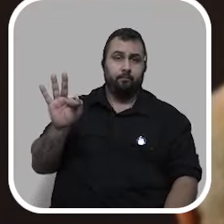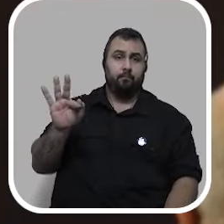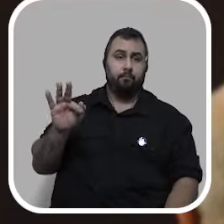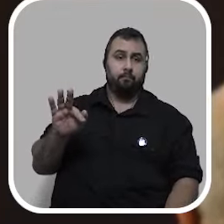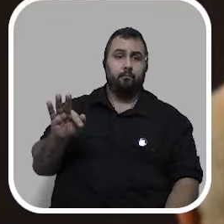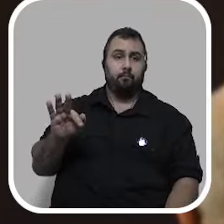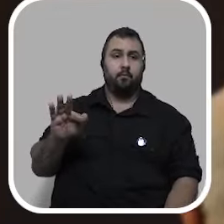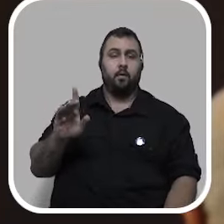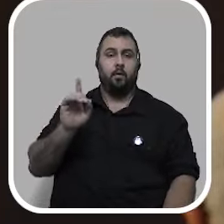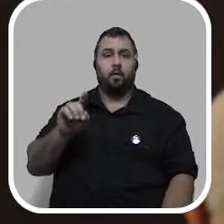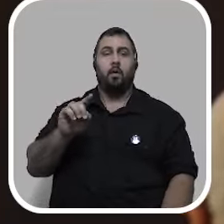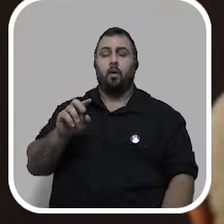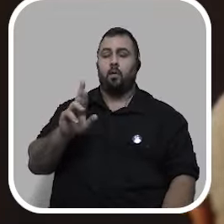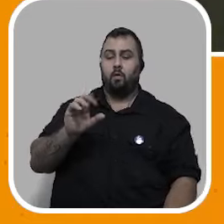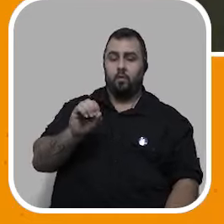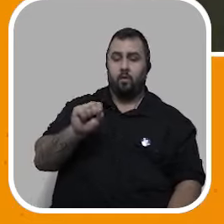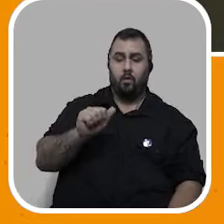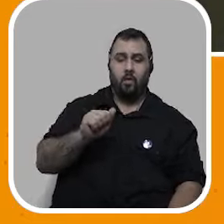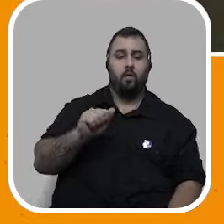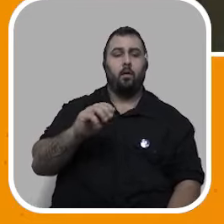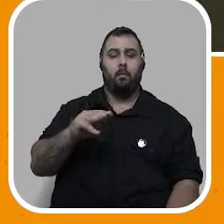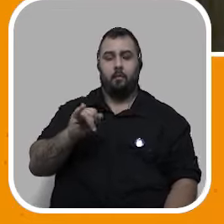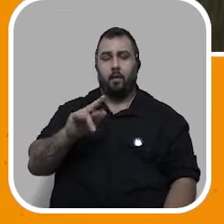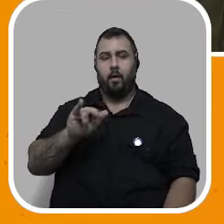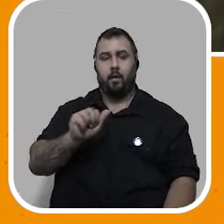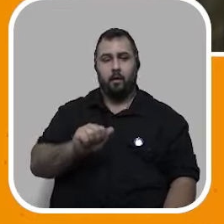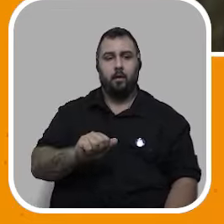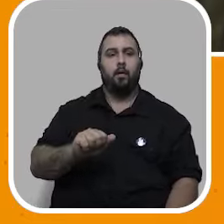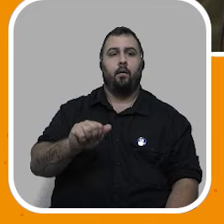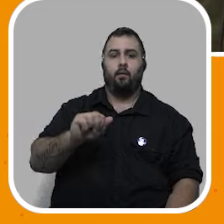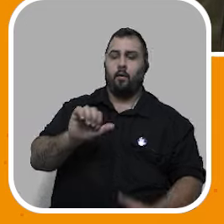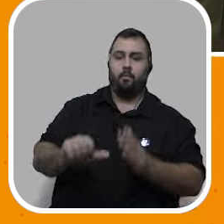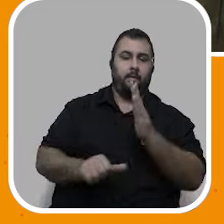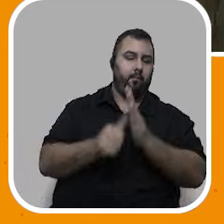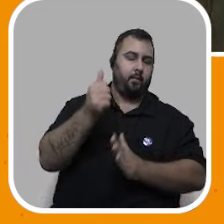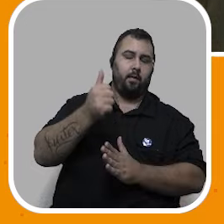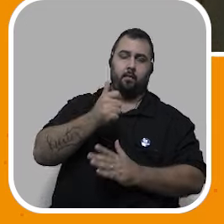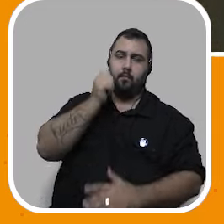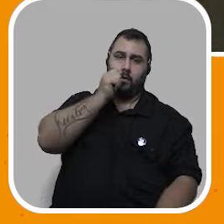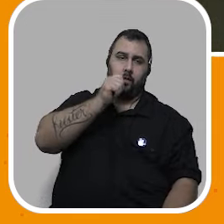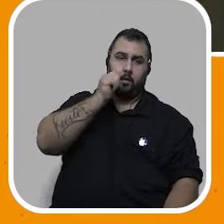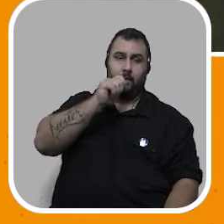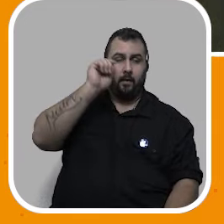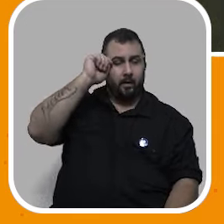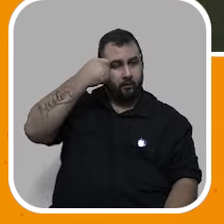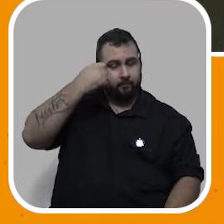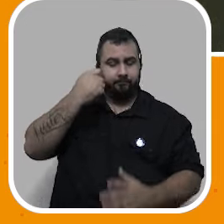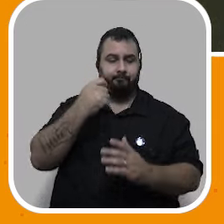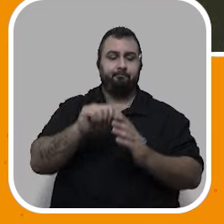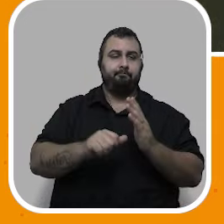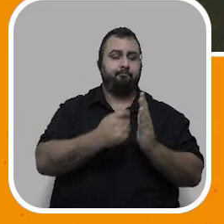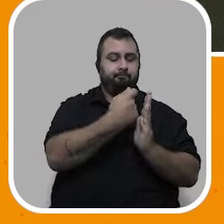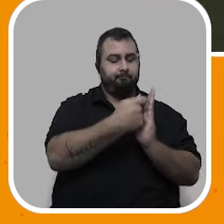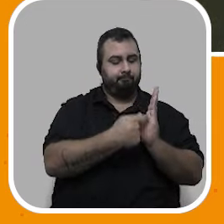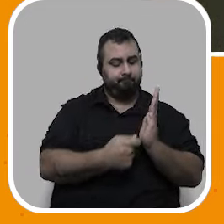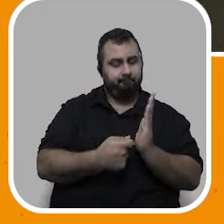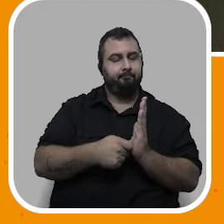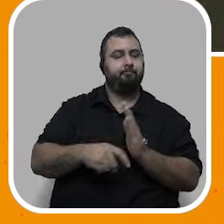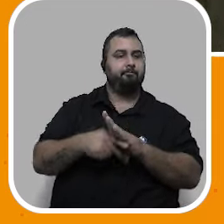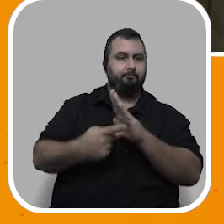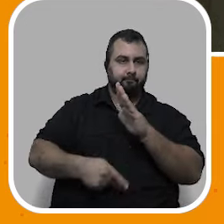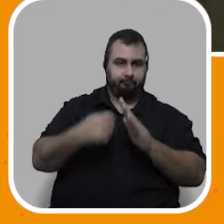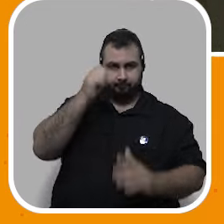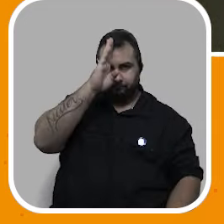no enredo de Rosa Maria gepsa Rosa Maria gepsa que foi a primeira mulher negra a escrever um livro no Brasil mulher que foi